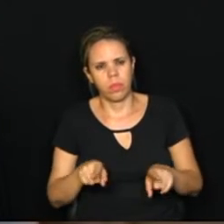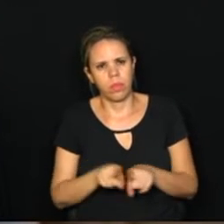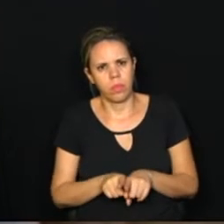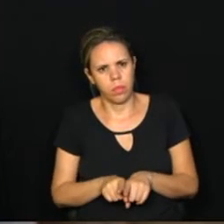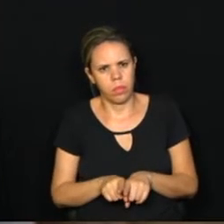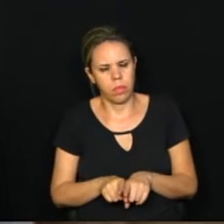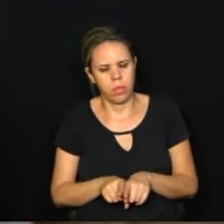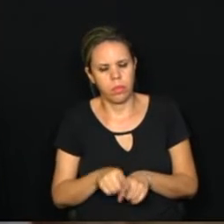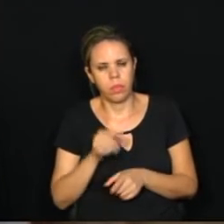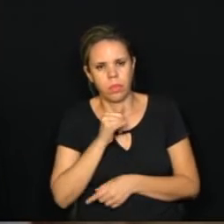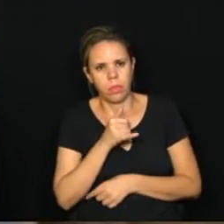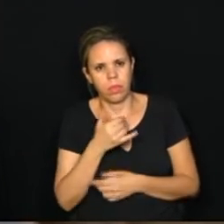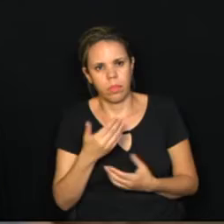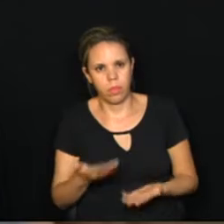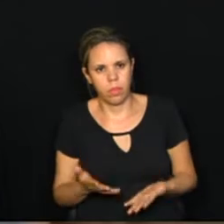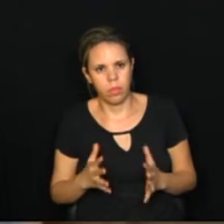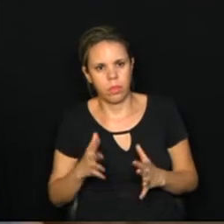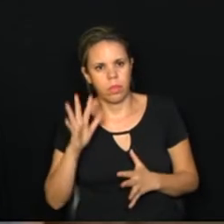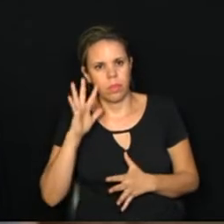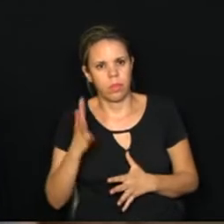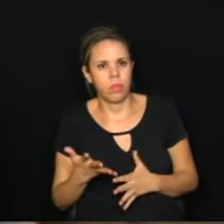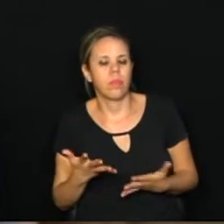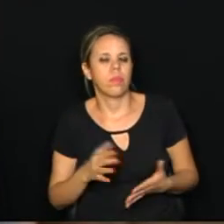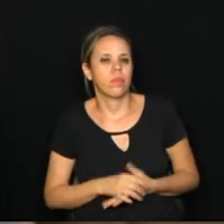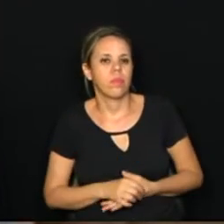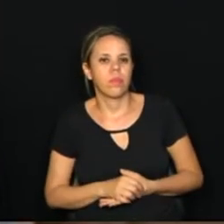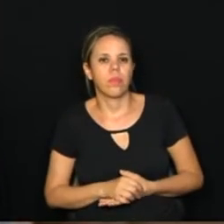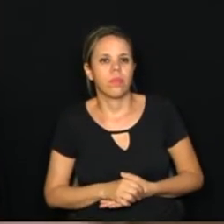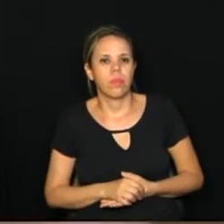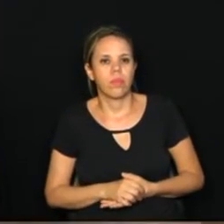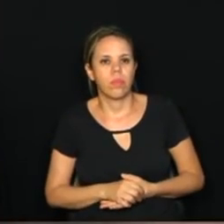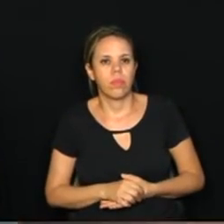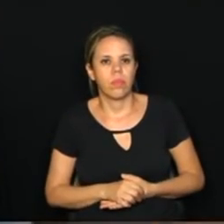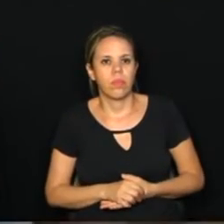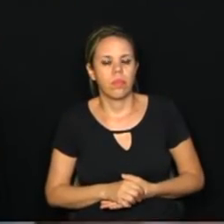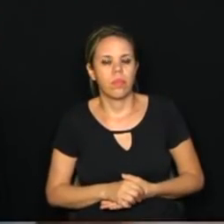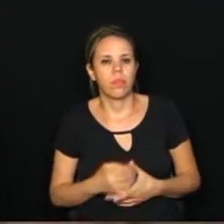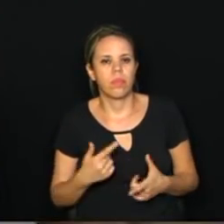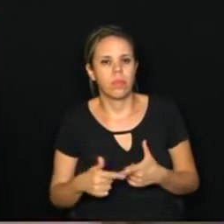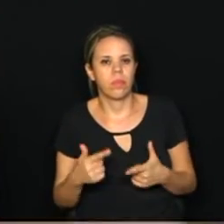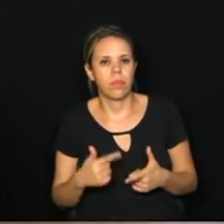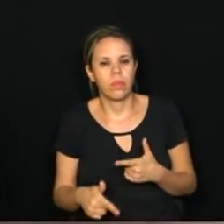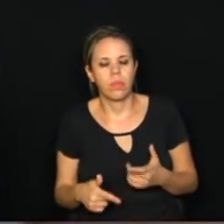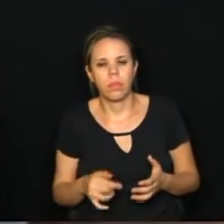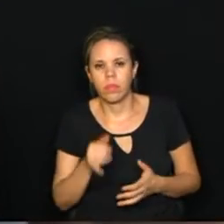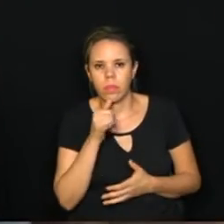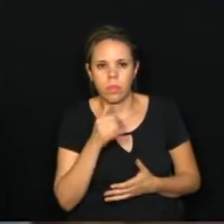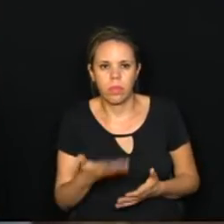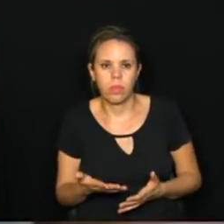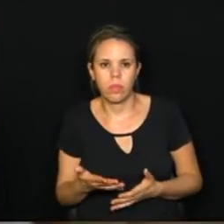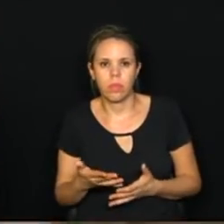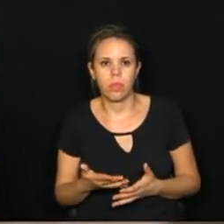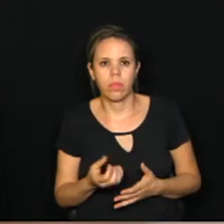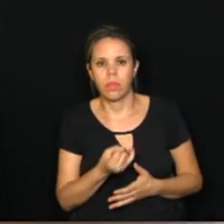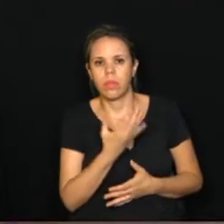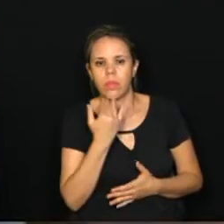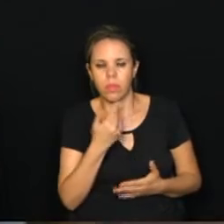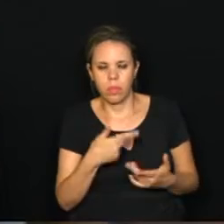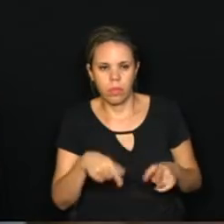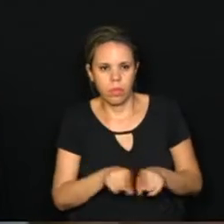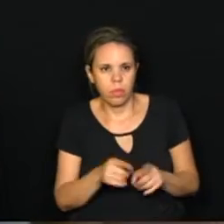vista energético e com todo o resultado, né, quer dizer, o impacto disso no ponto de vista da produção de alimento,